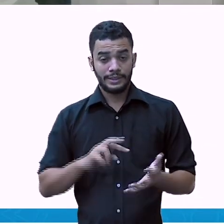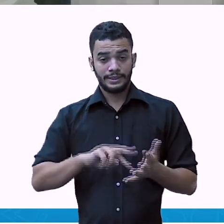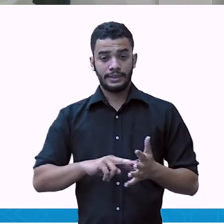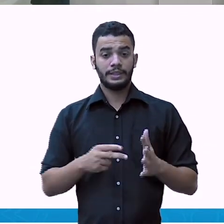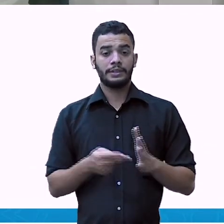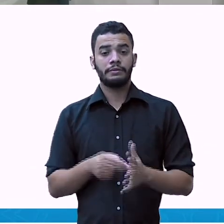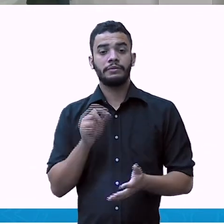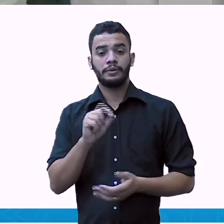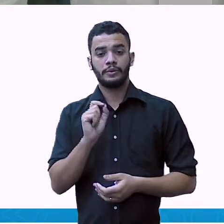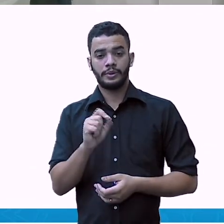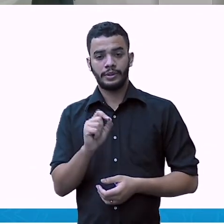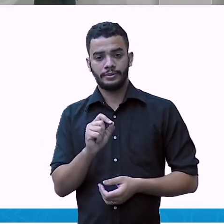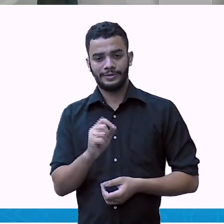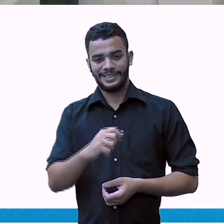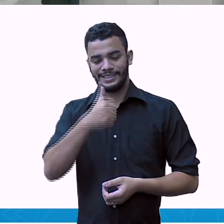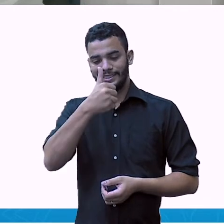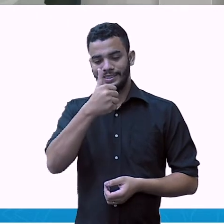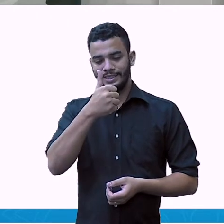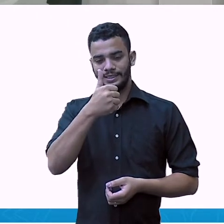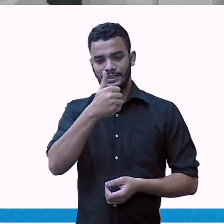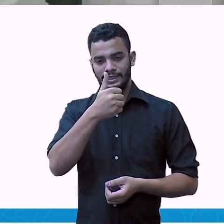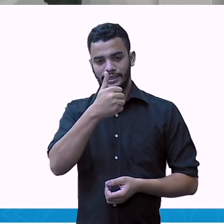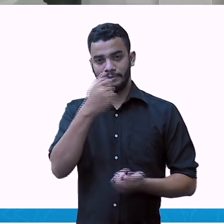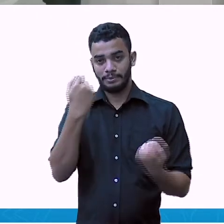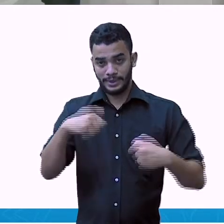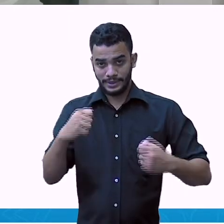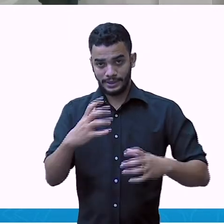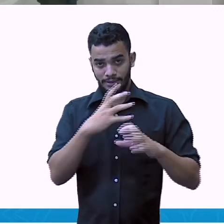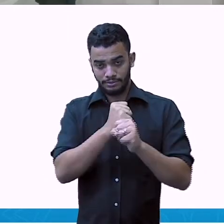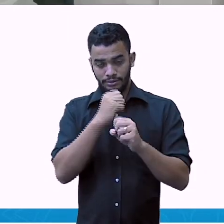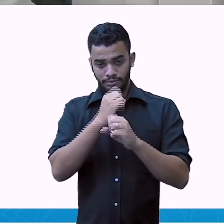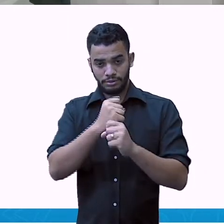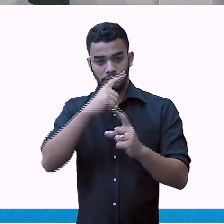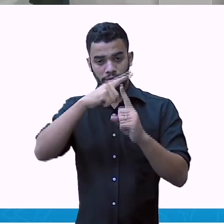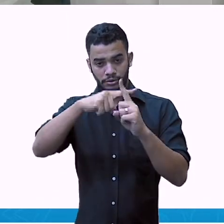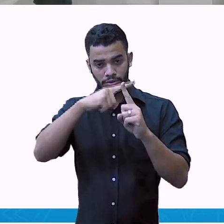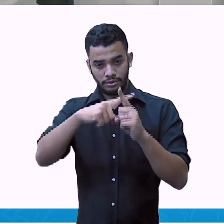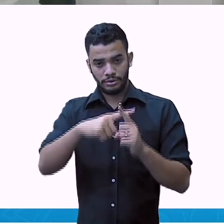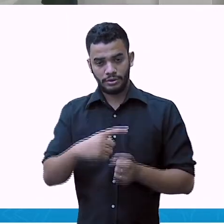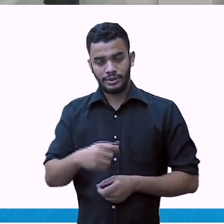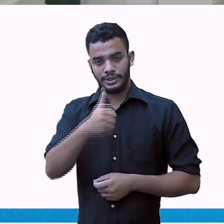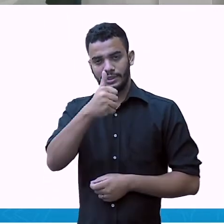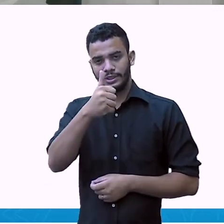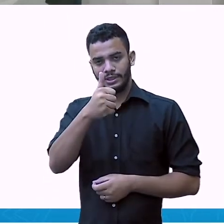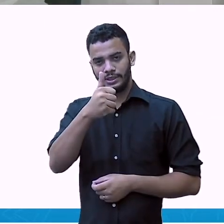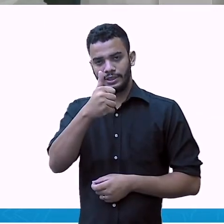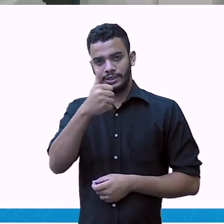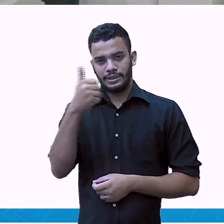vamos somar essas duas prestações agora. R$ 117,90 mais R$